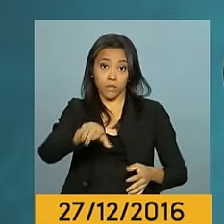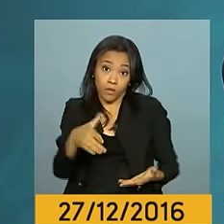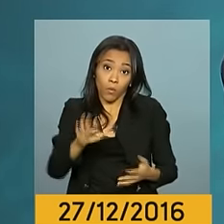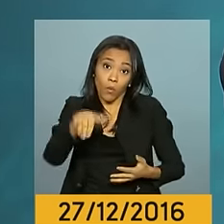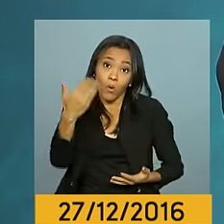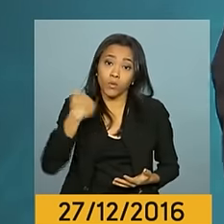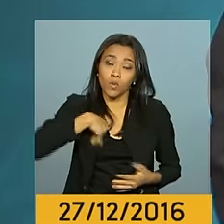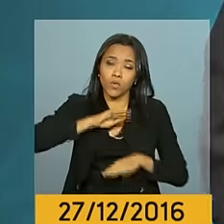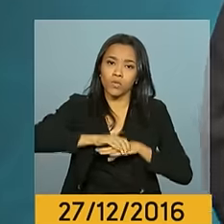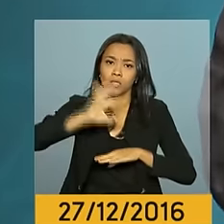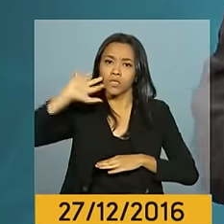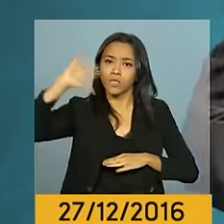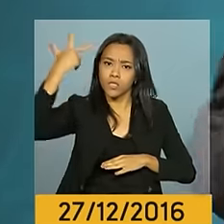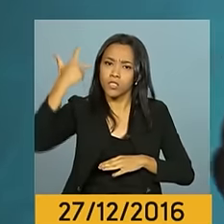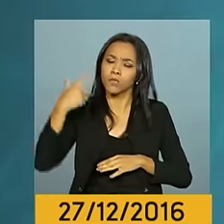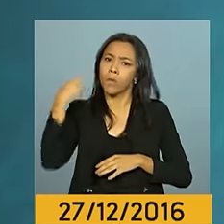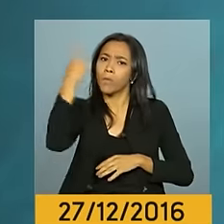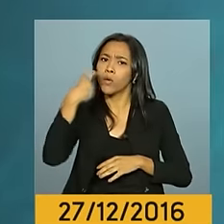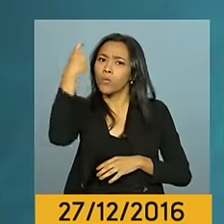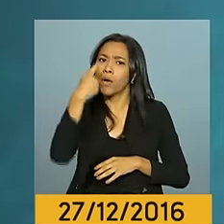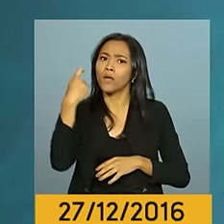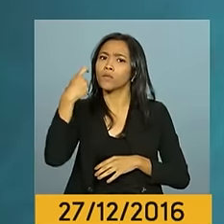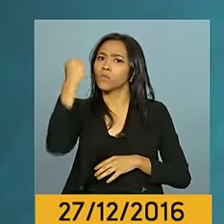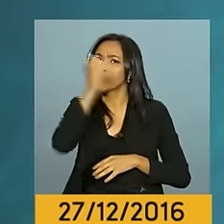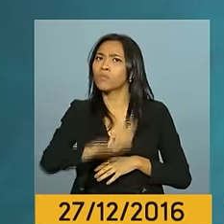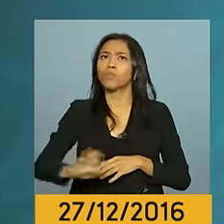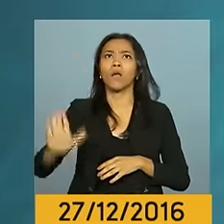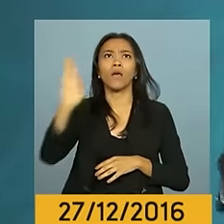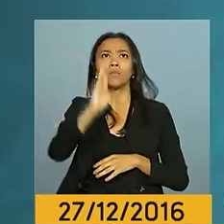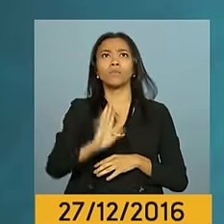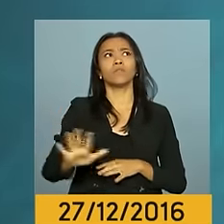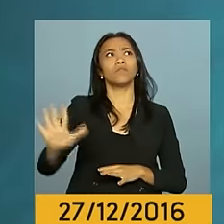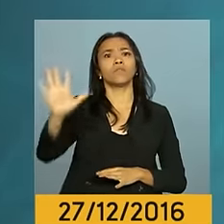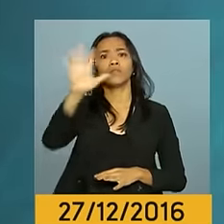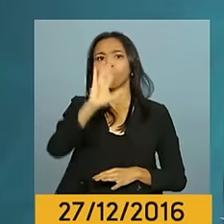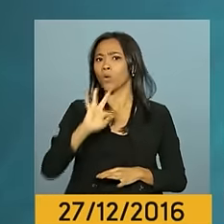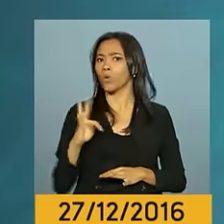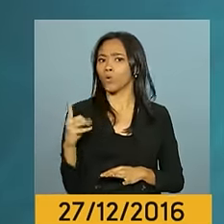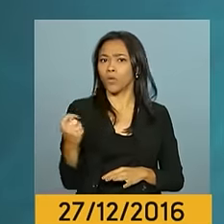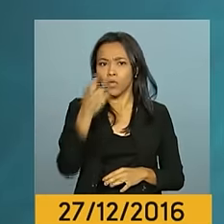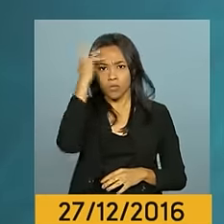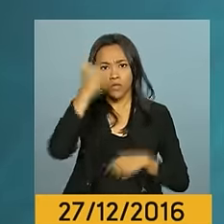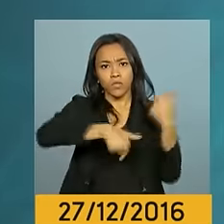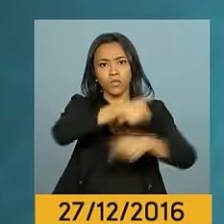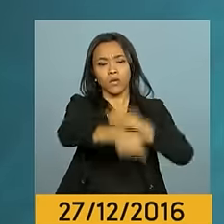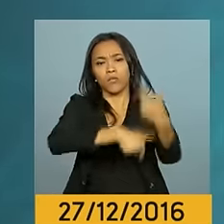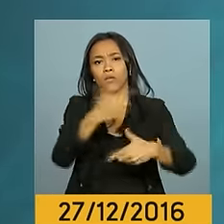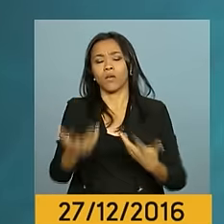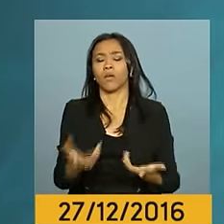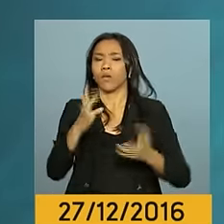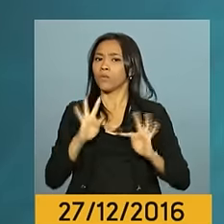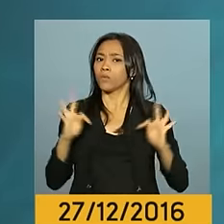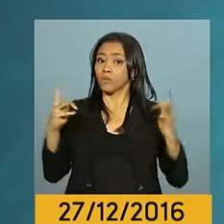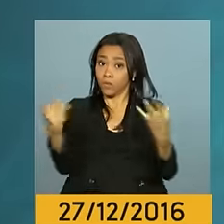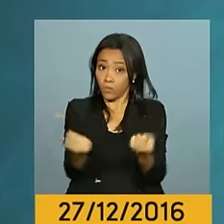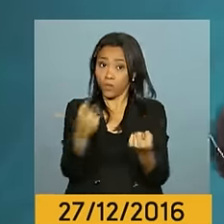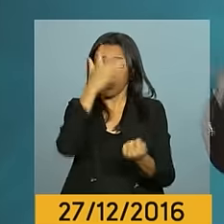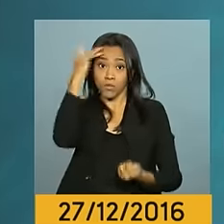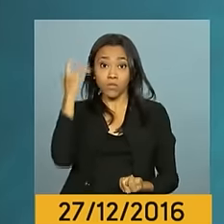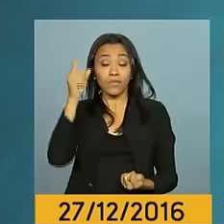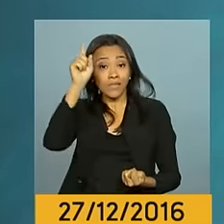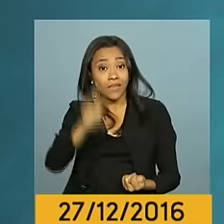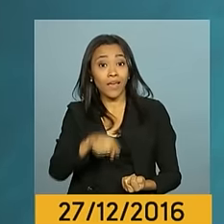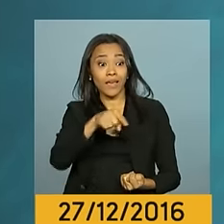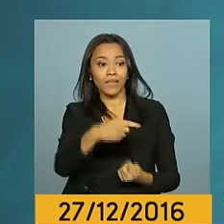providências nós somos preocupados com todo o nacional com todos os trabalhadores com todos aqueles que são as